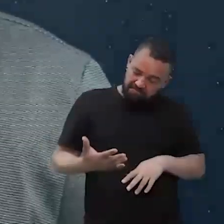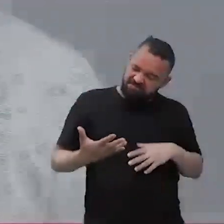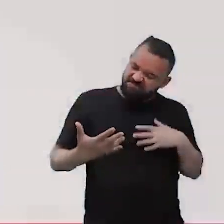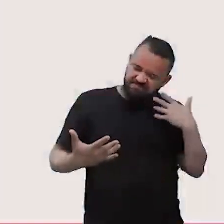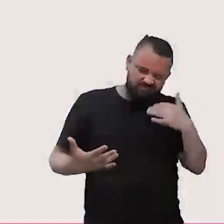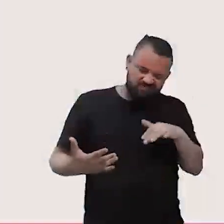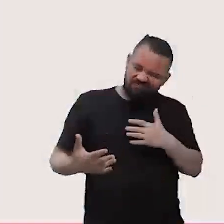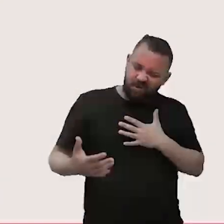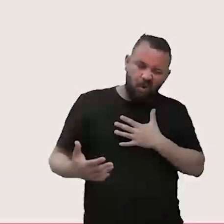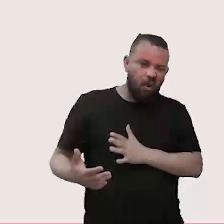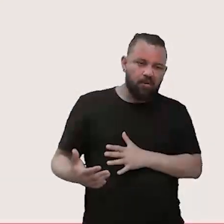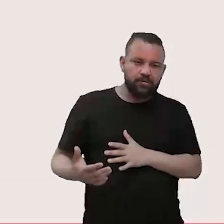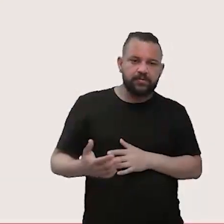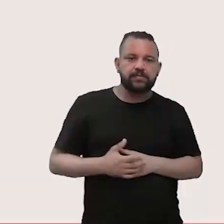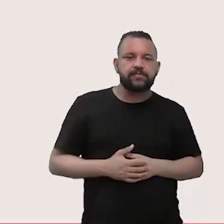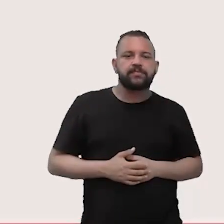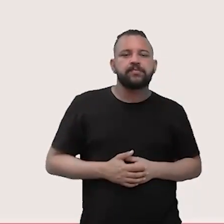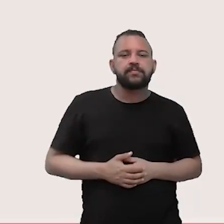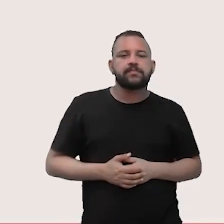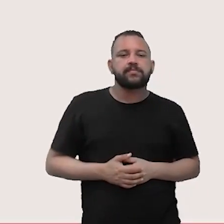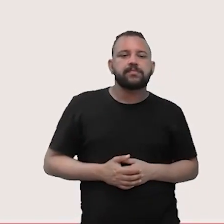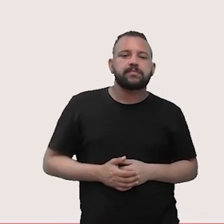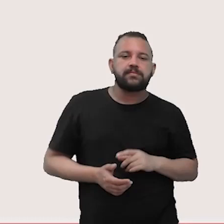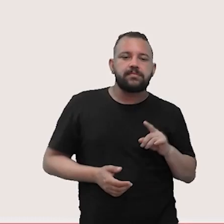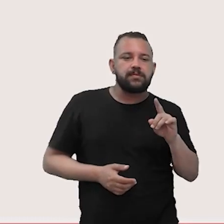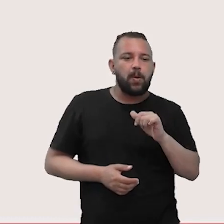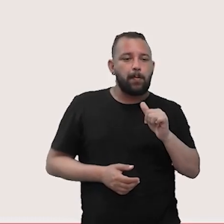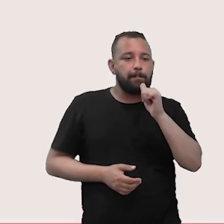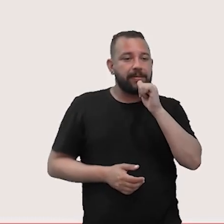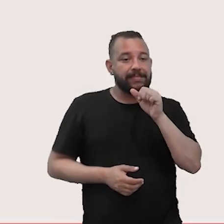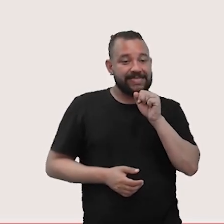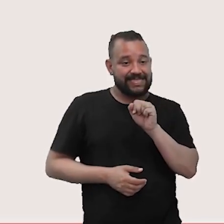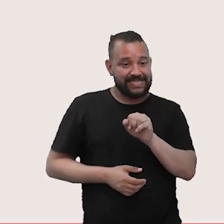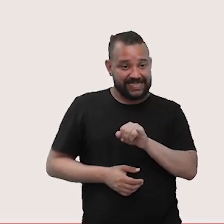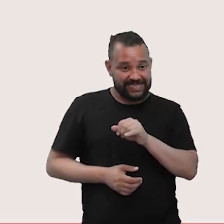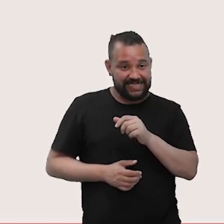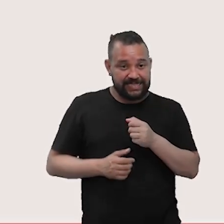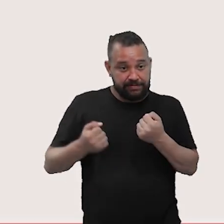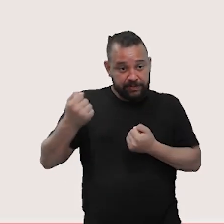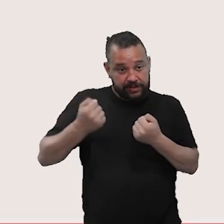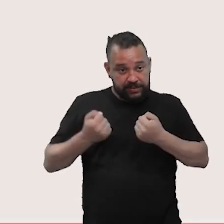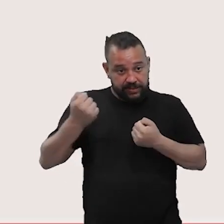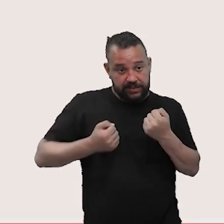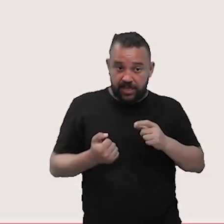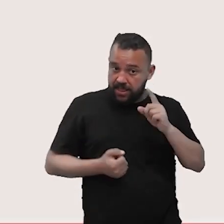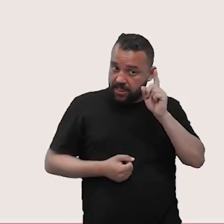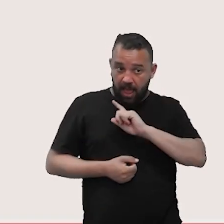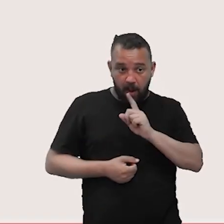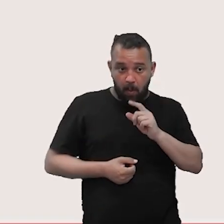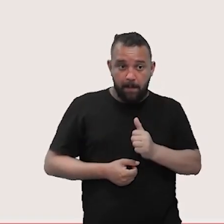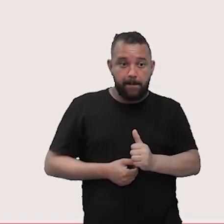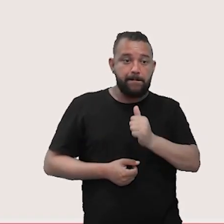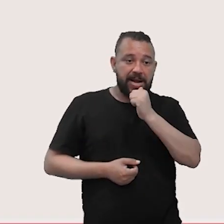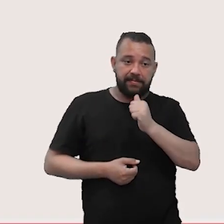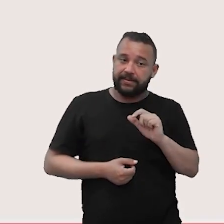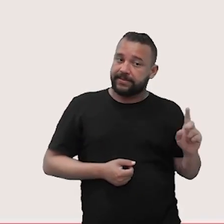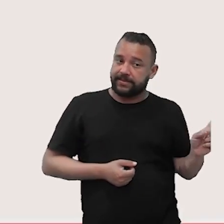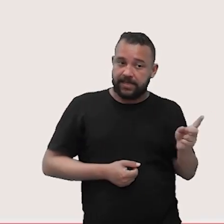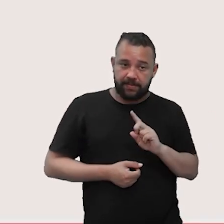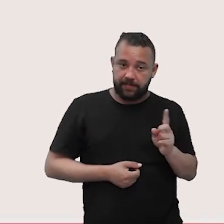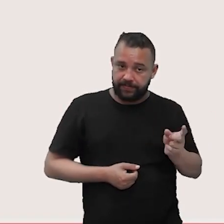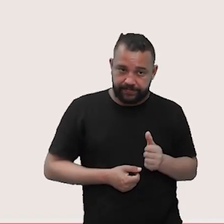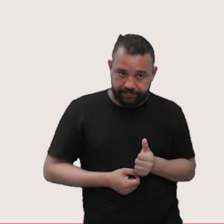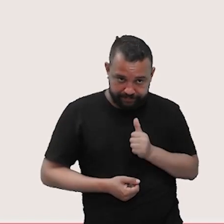lá. Não beba se for dirigir. Não beba, verbo no imperativo. Não é? E ele diz